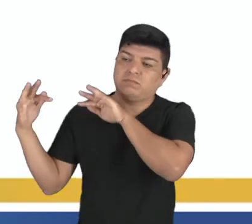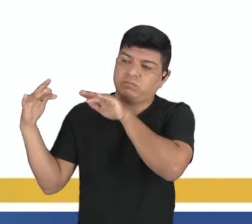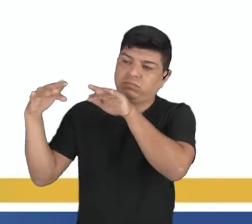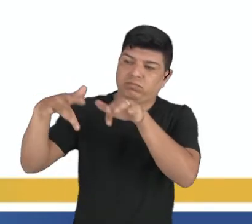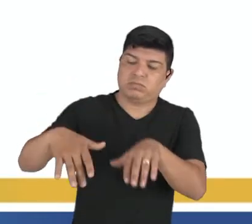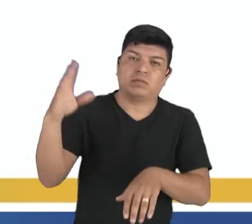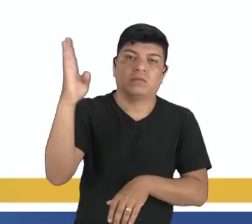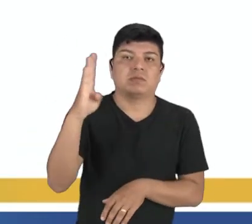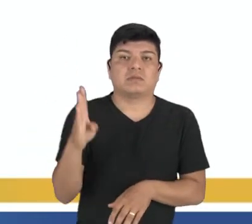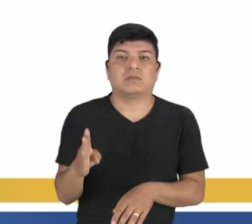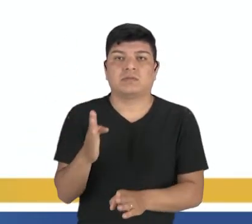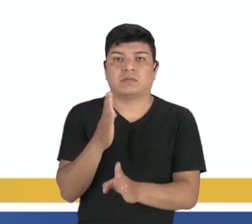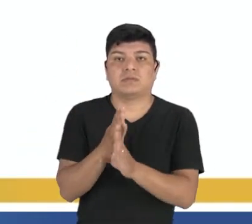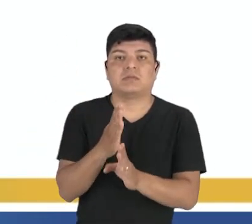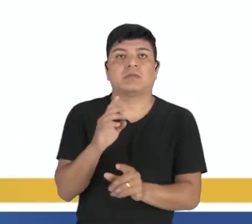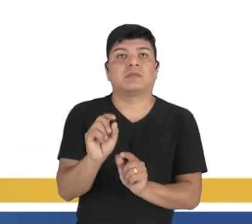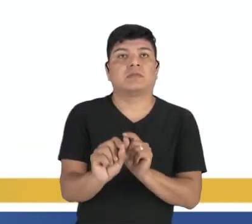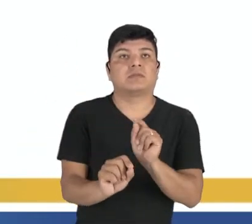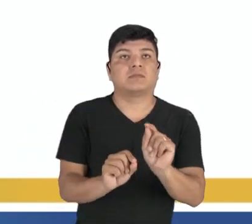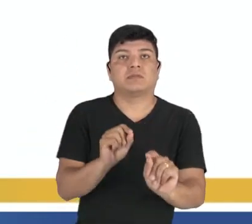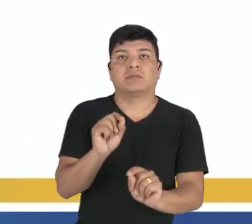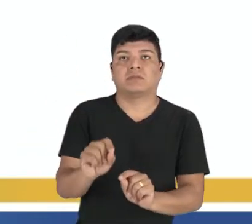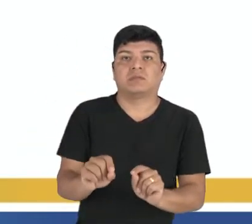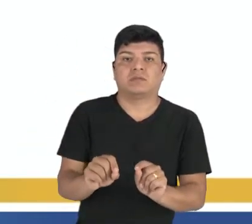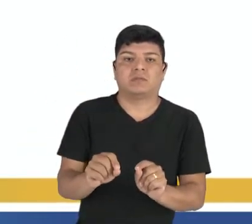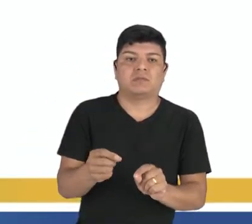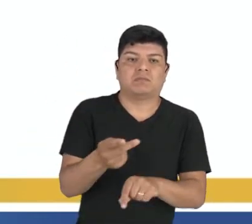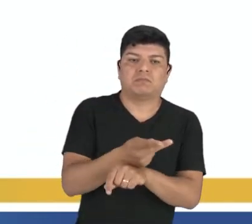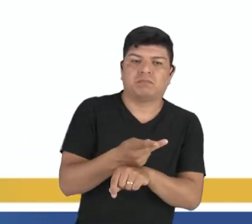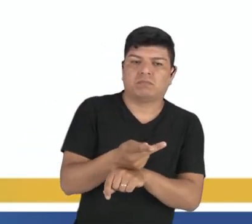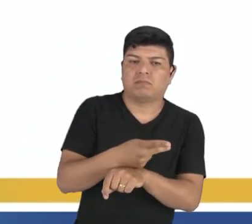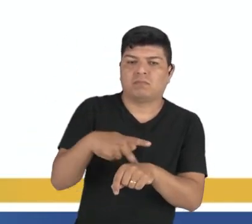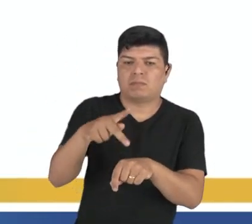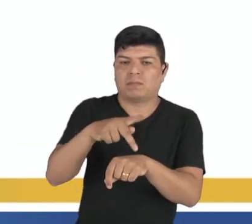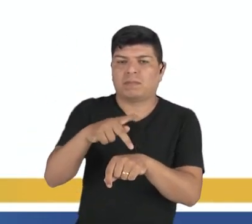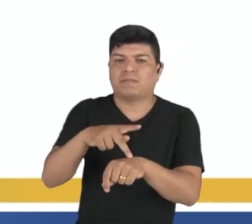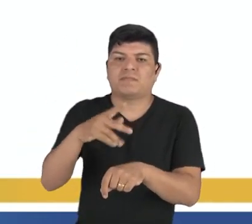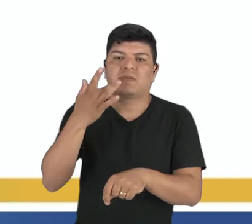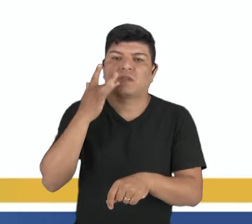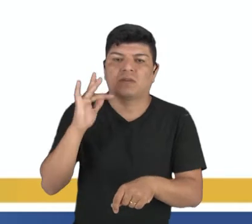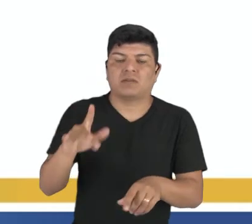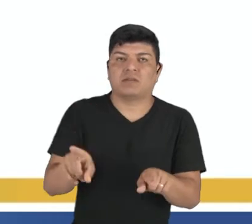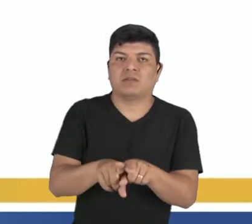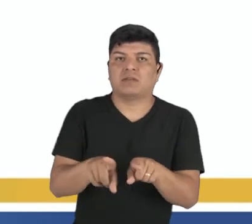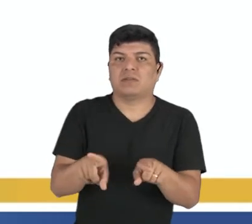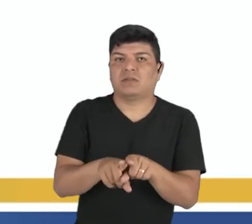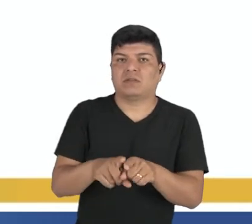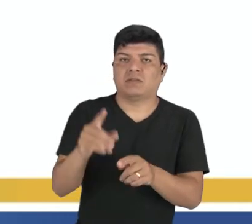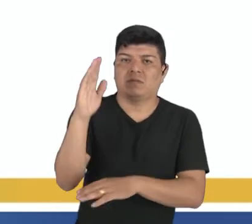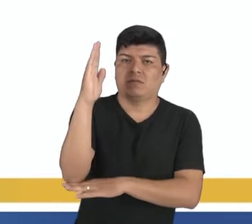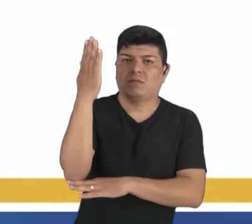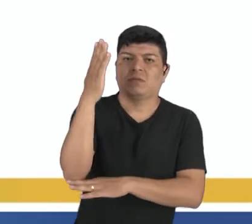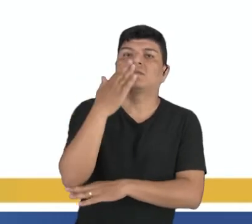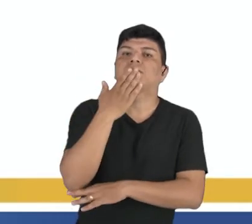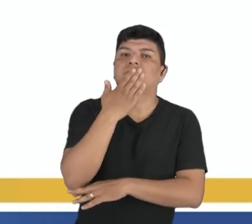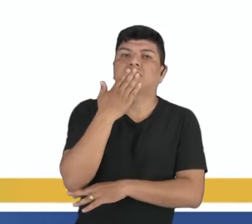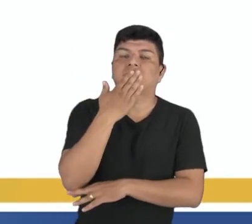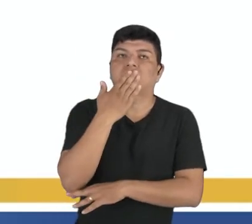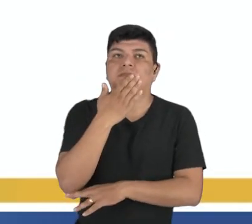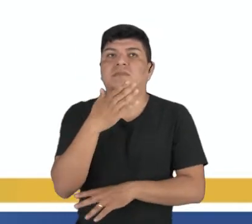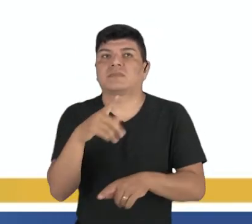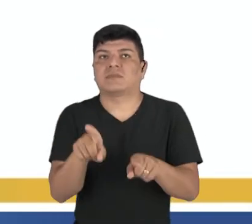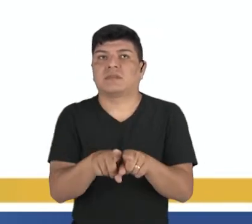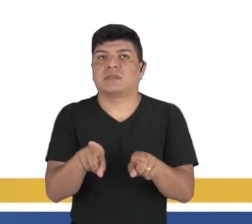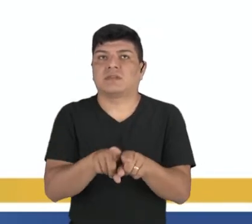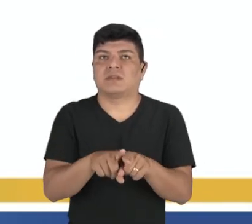para o Brasil por motivo de explorar minério, explorar ouro, trabalhar com a cana-de-açúcar. Nós tivemos os